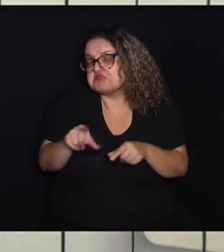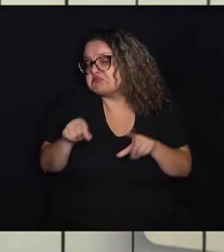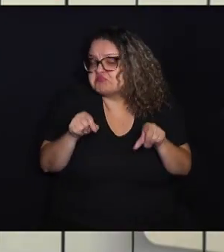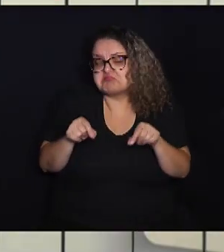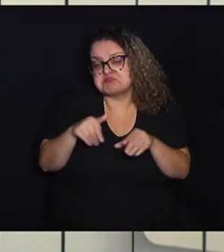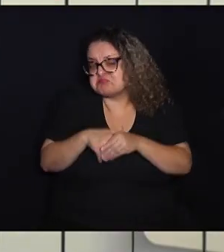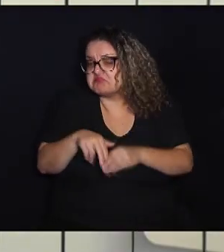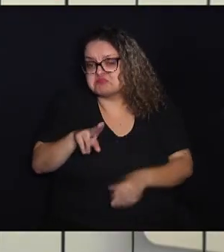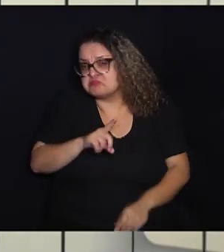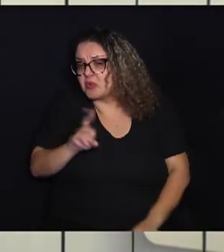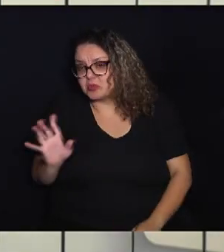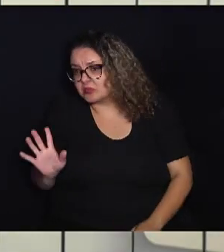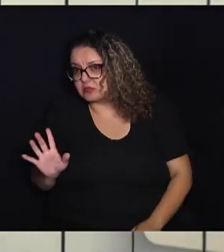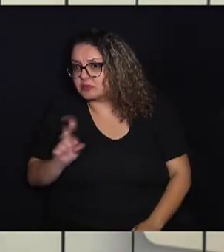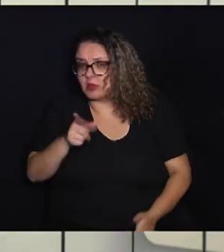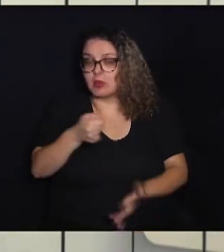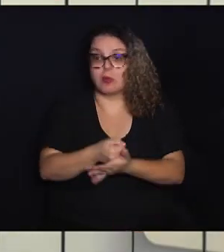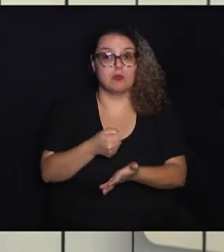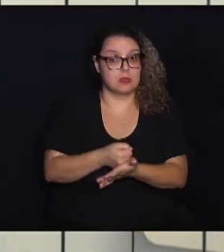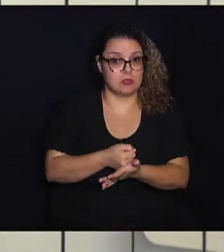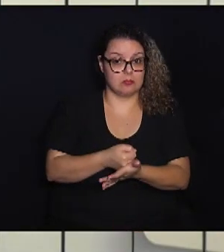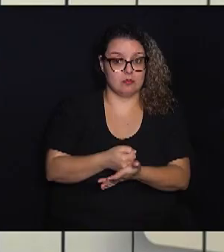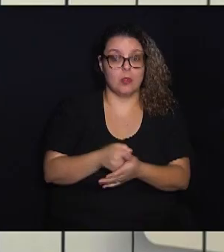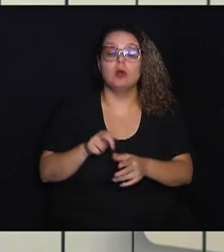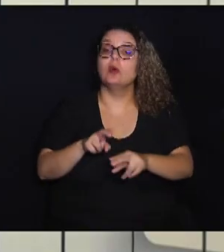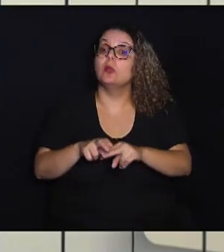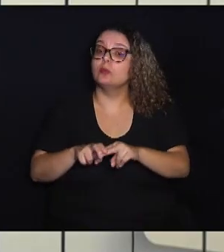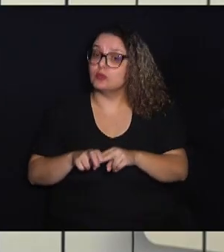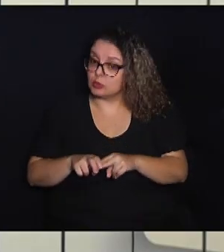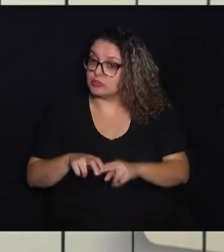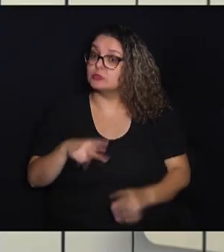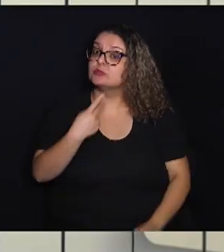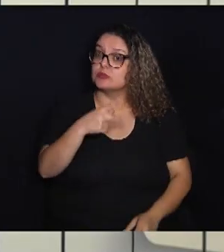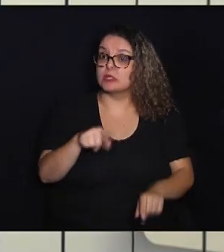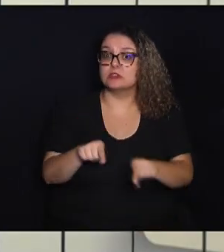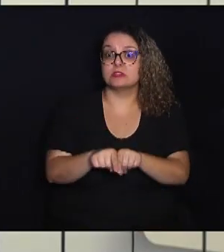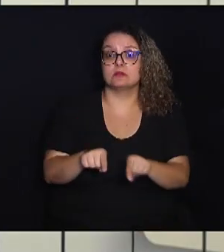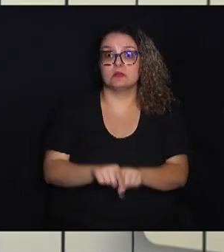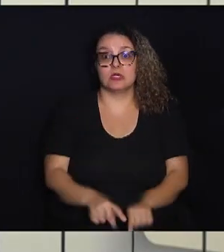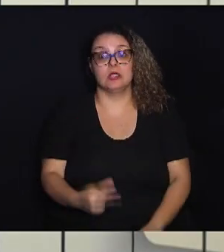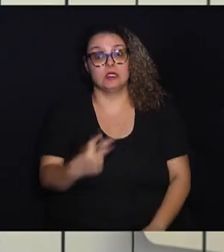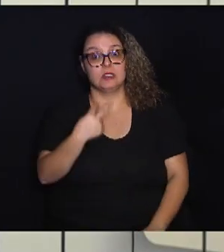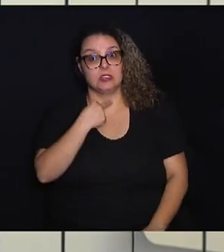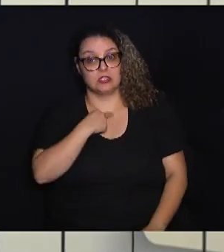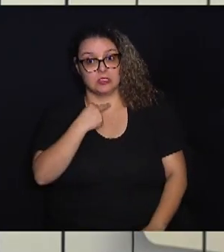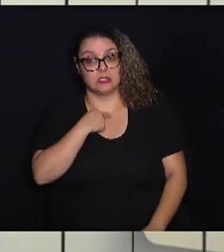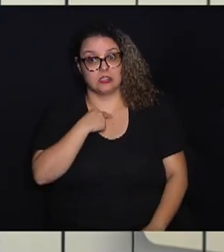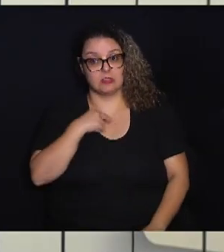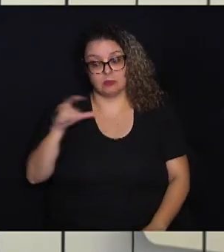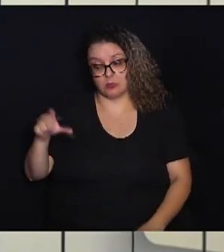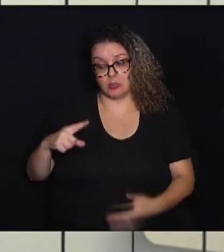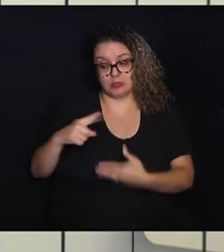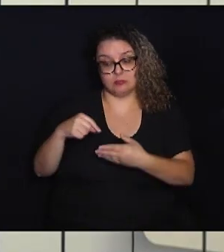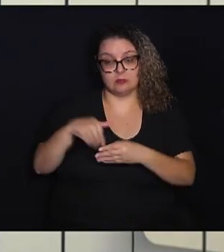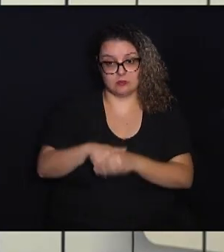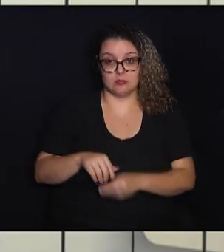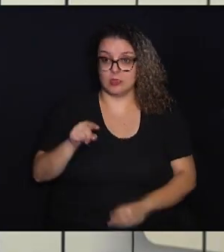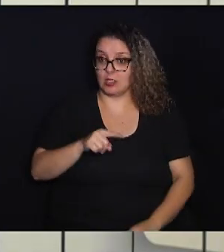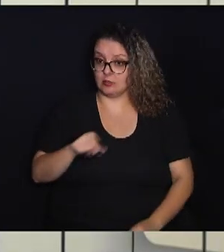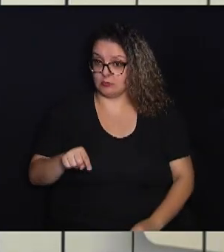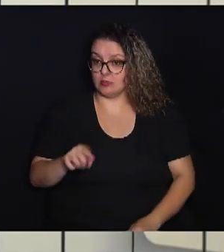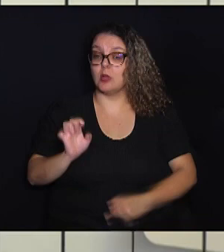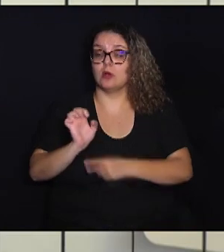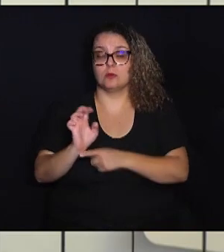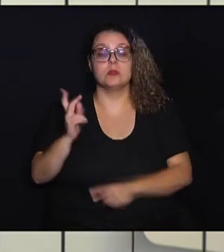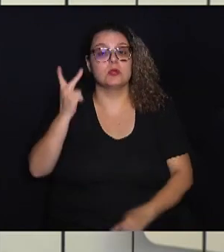ou seja, não mais obrigatório. Por isso, elas também não podem ter os títulos cancelados. O estado de São